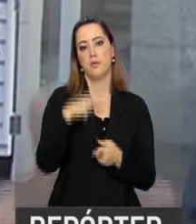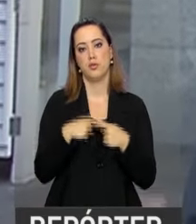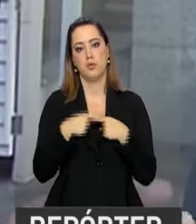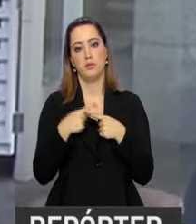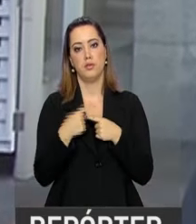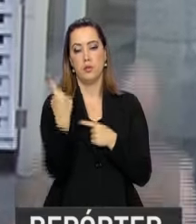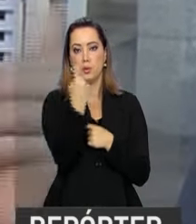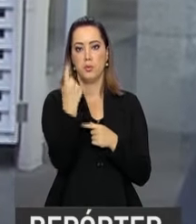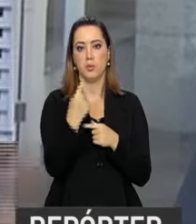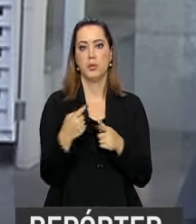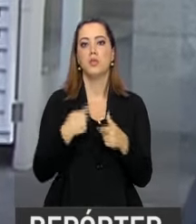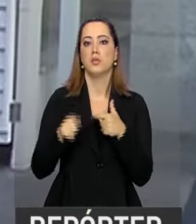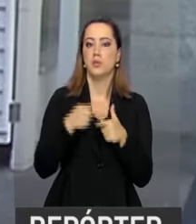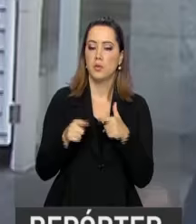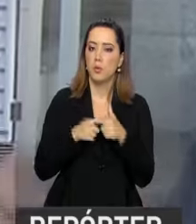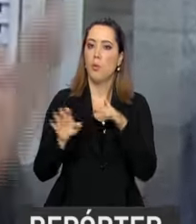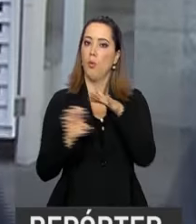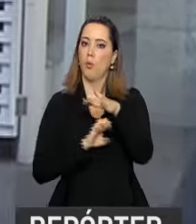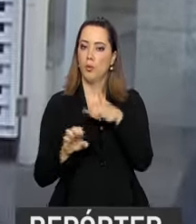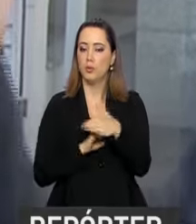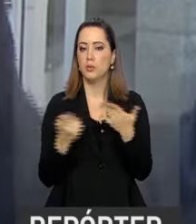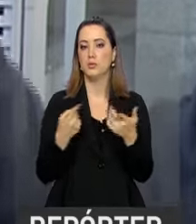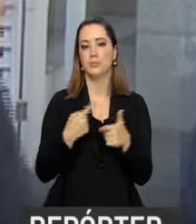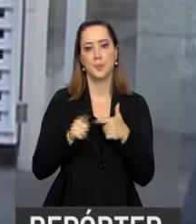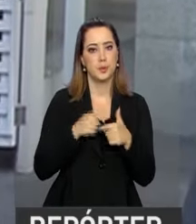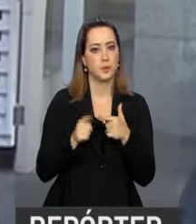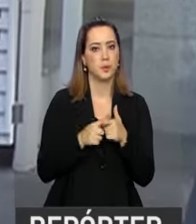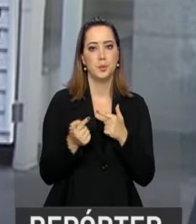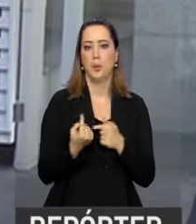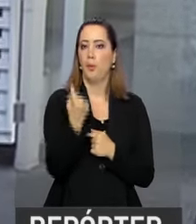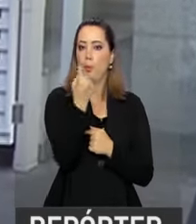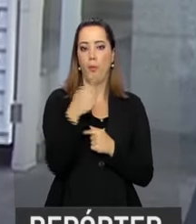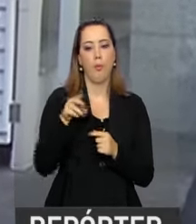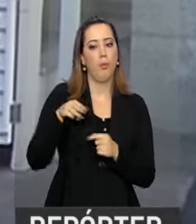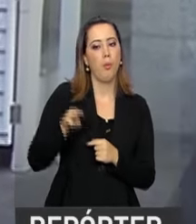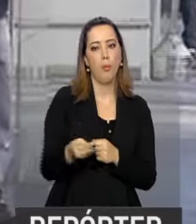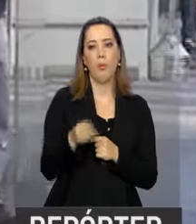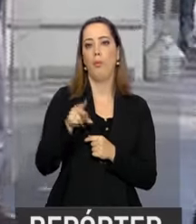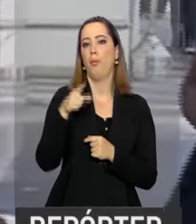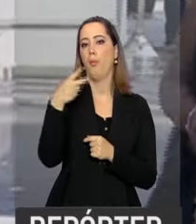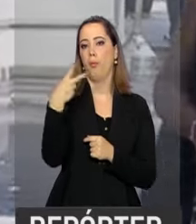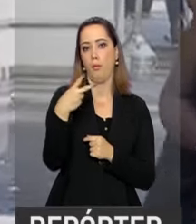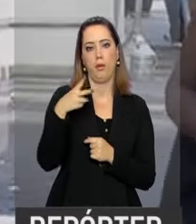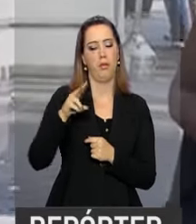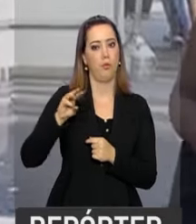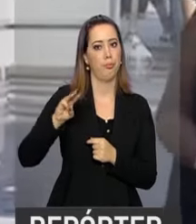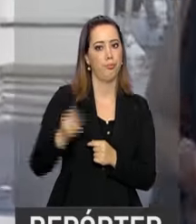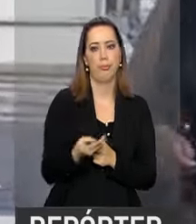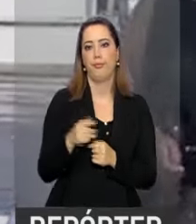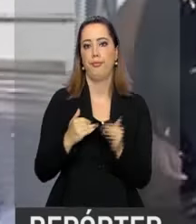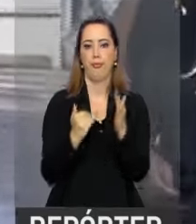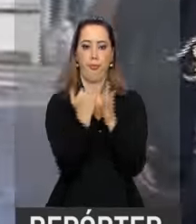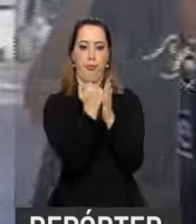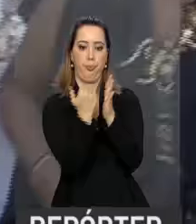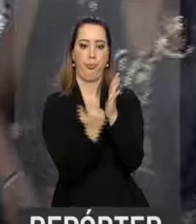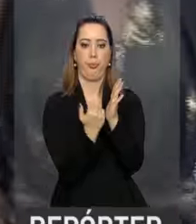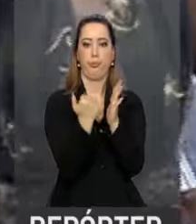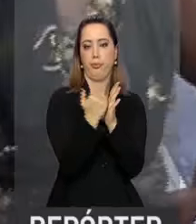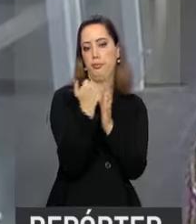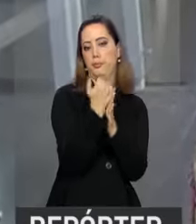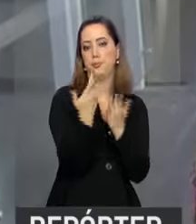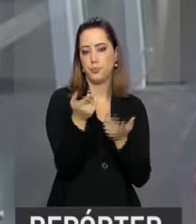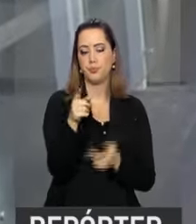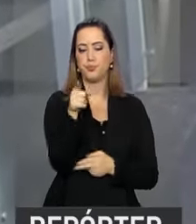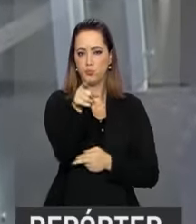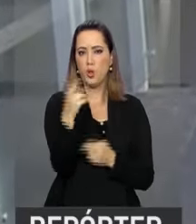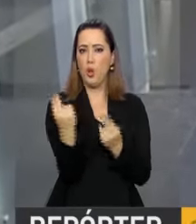pega no andar de baixo. Nós não estamos falando de uma distância absurda, nós estamos falando de 1 metro ou 2 abaixo. E o caso do Celso não é exclusividade.